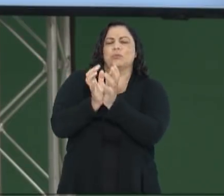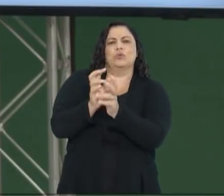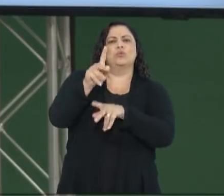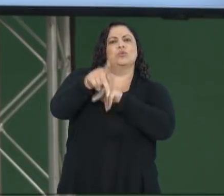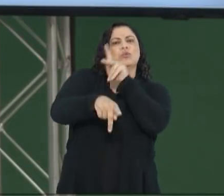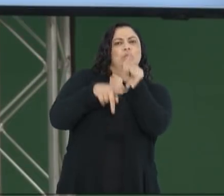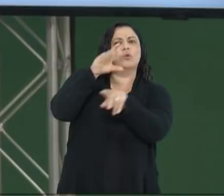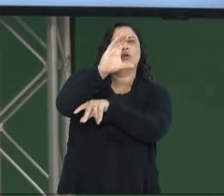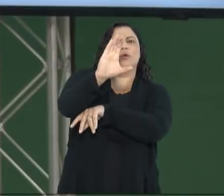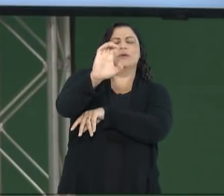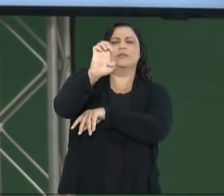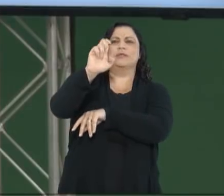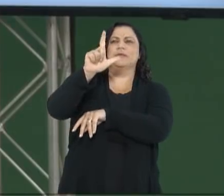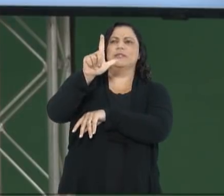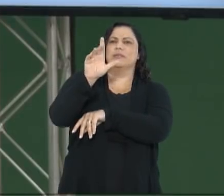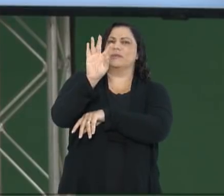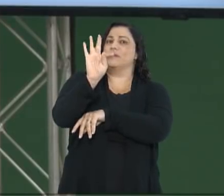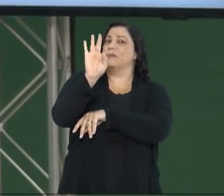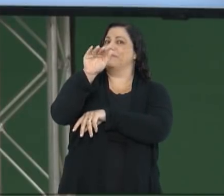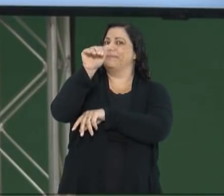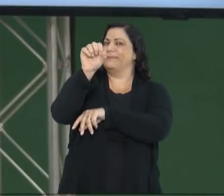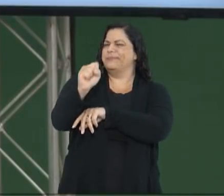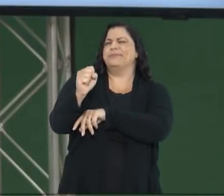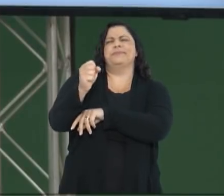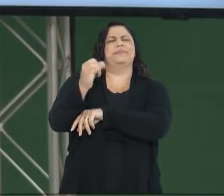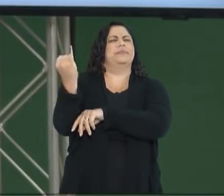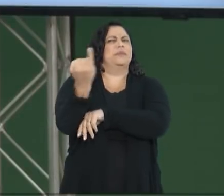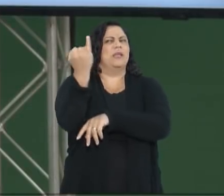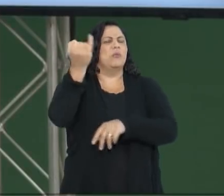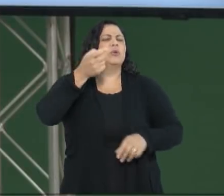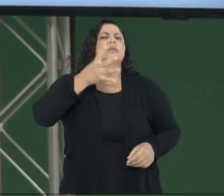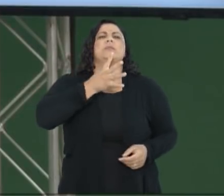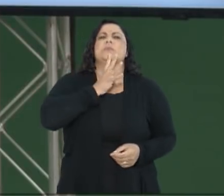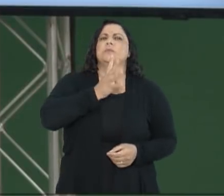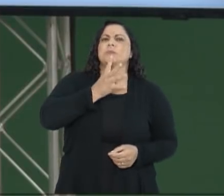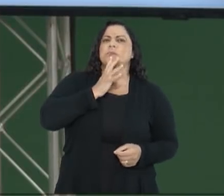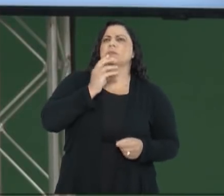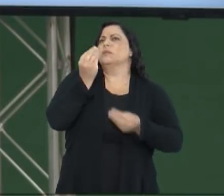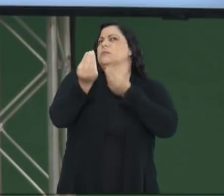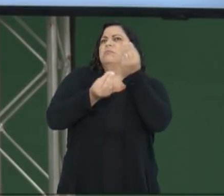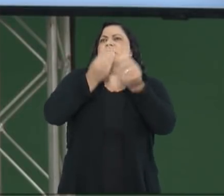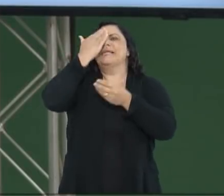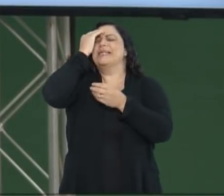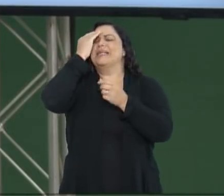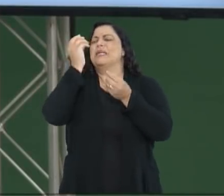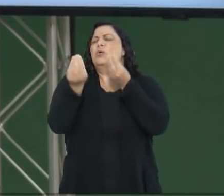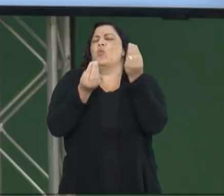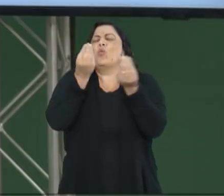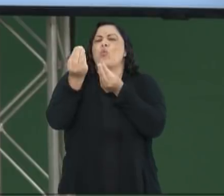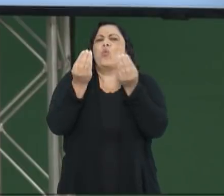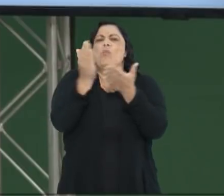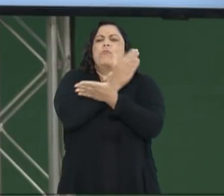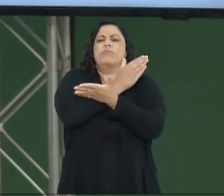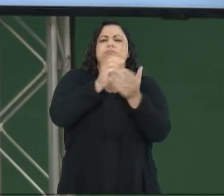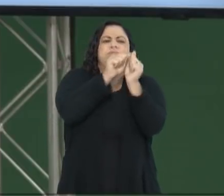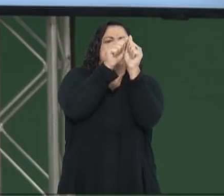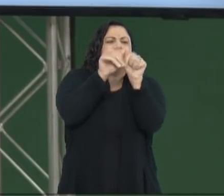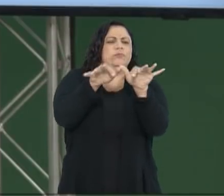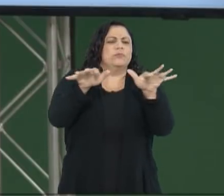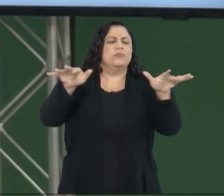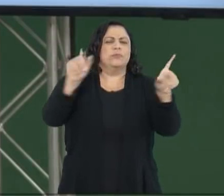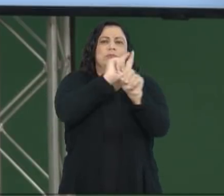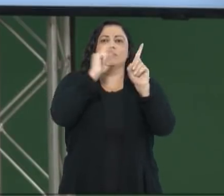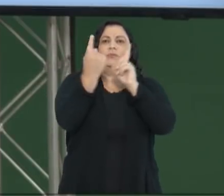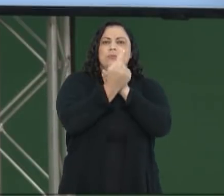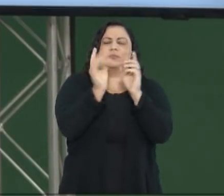certo? Daí a importância da gente conhecê-los, estudá-los e entender como eles se distribuíram geograficamente dentro do continente